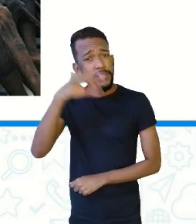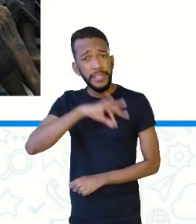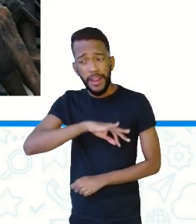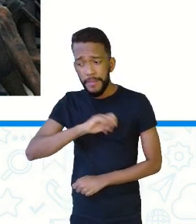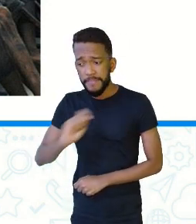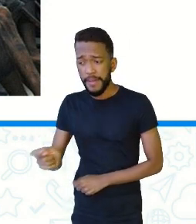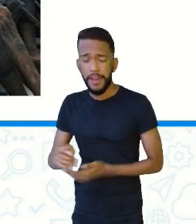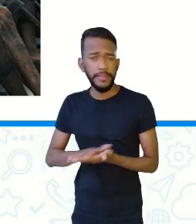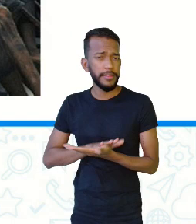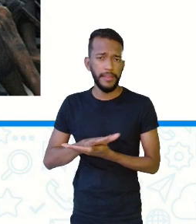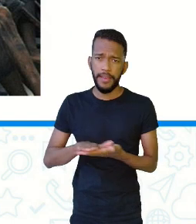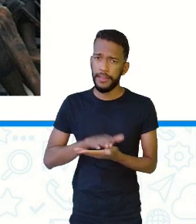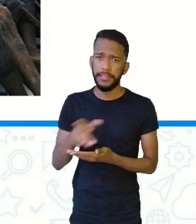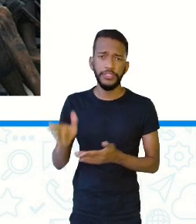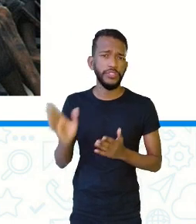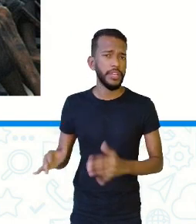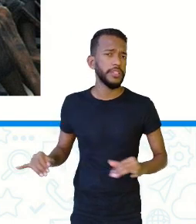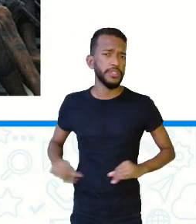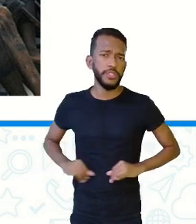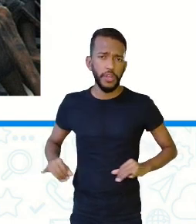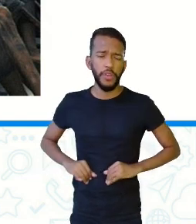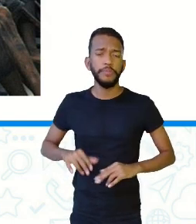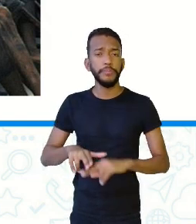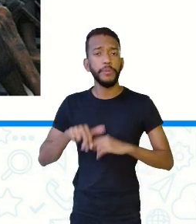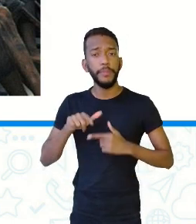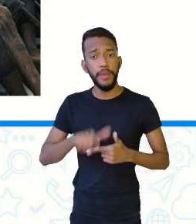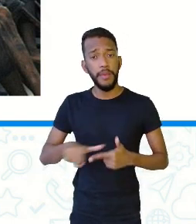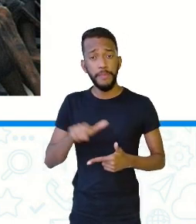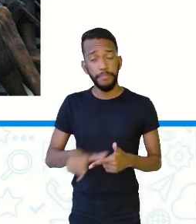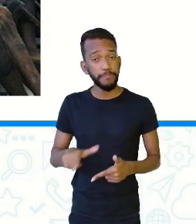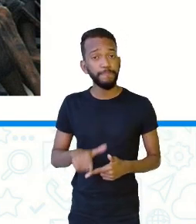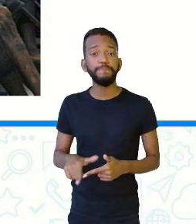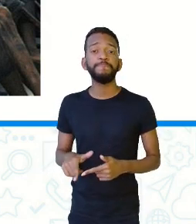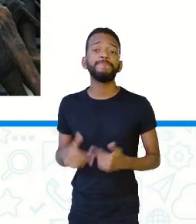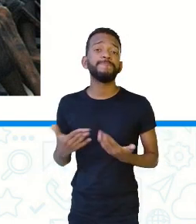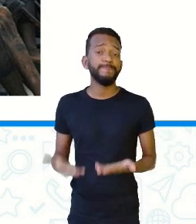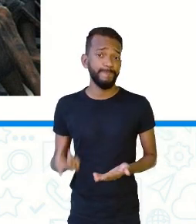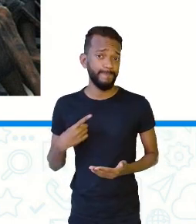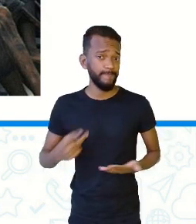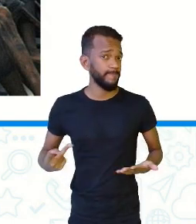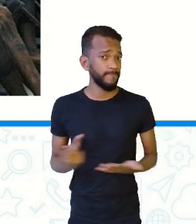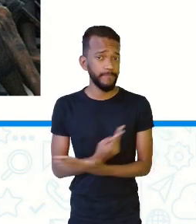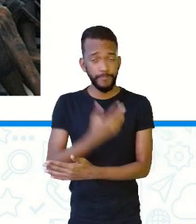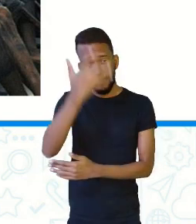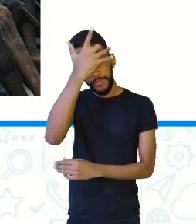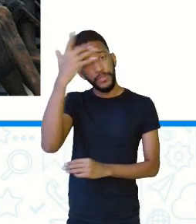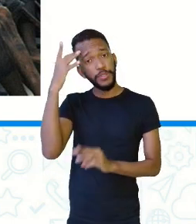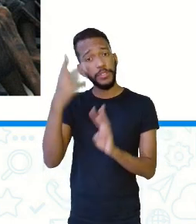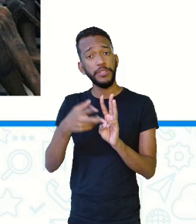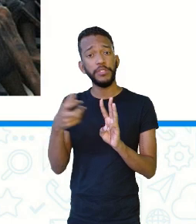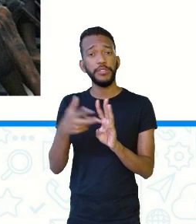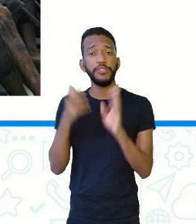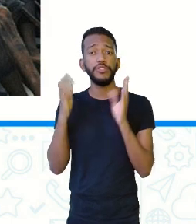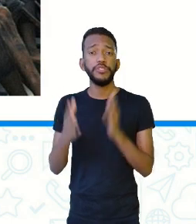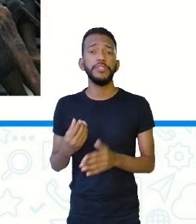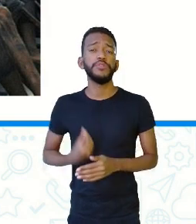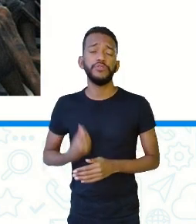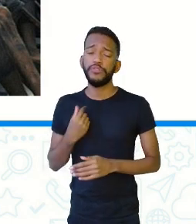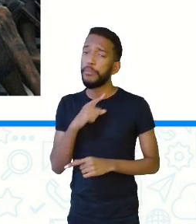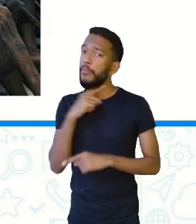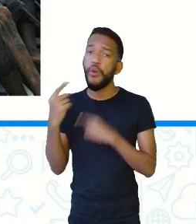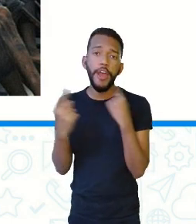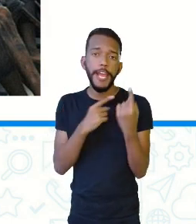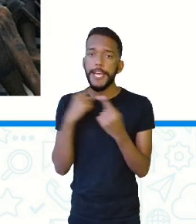fazem, elas sofrem vários tipos de problemas. E aí aconteceu que muitos indígenas estavam